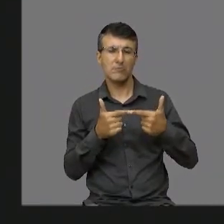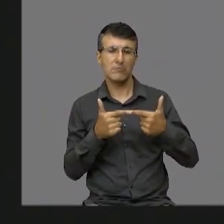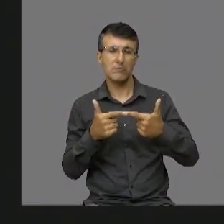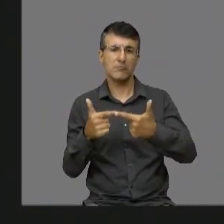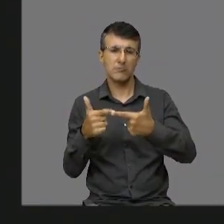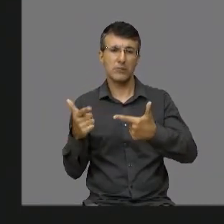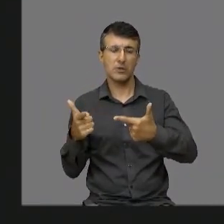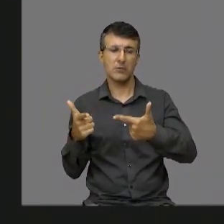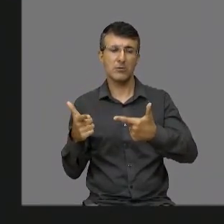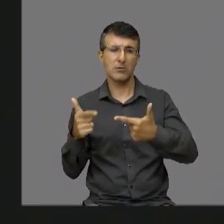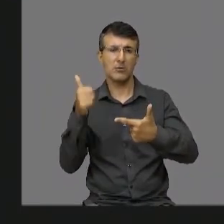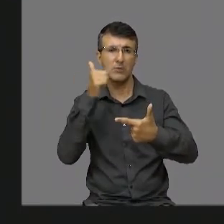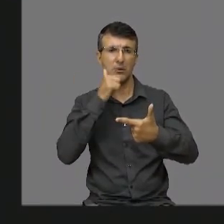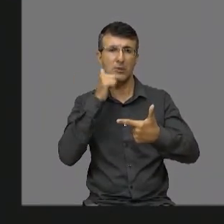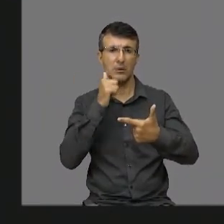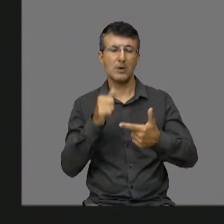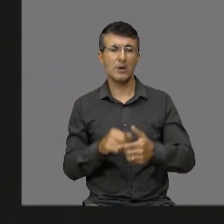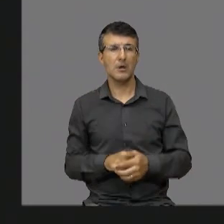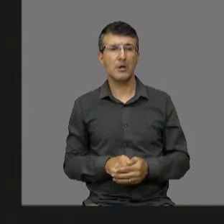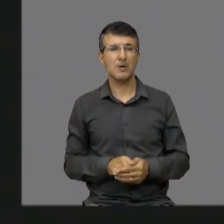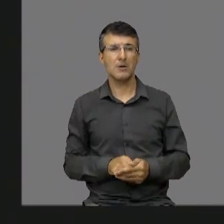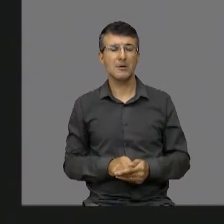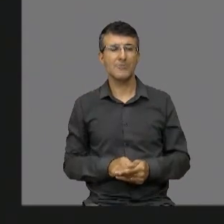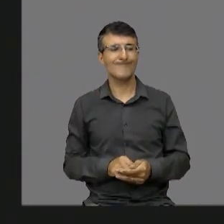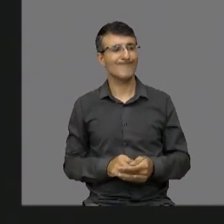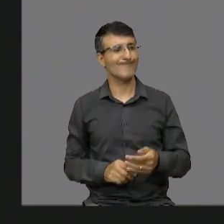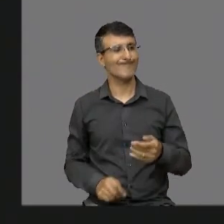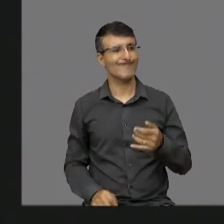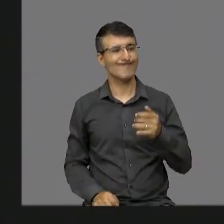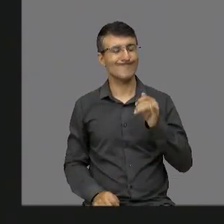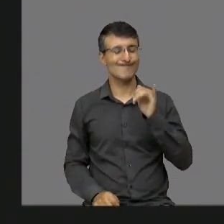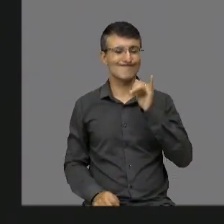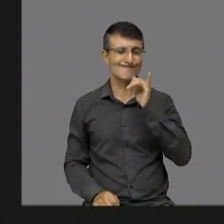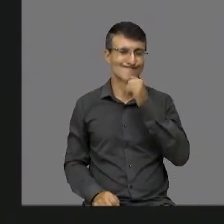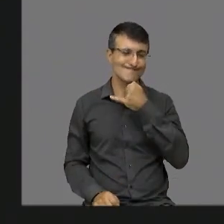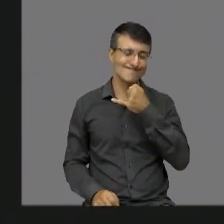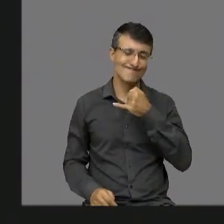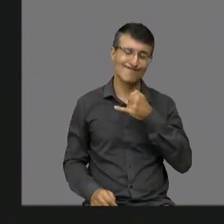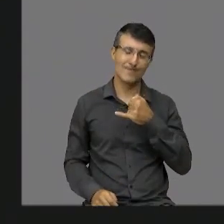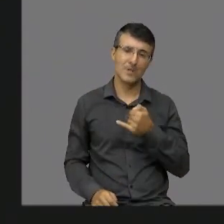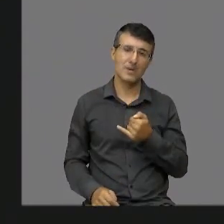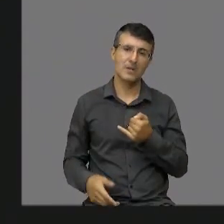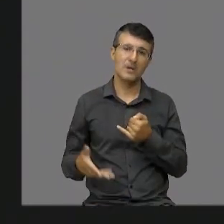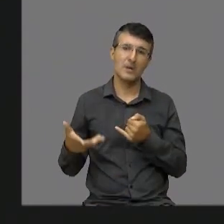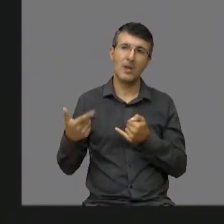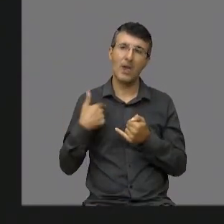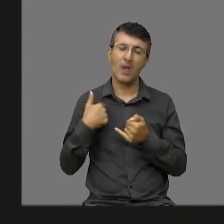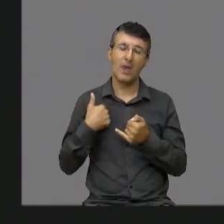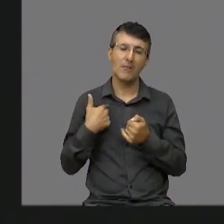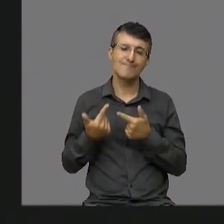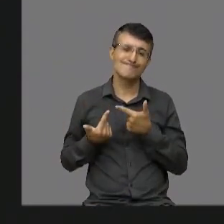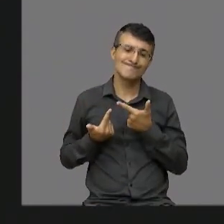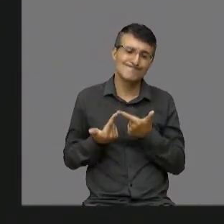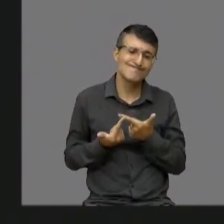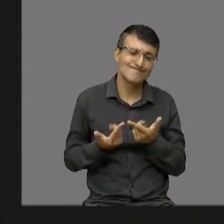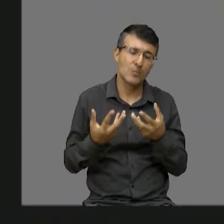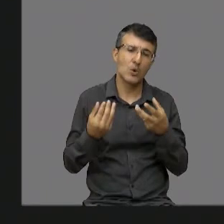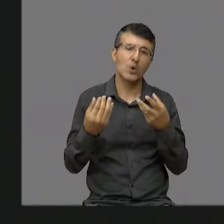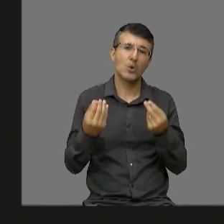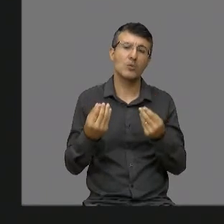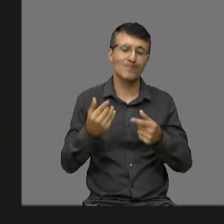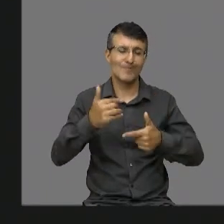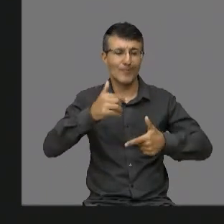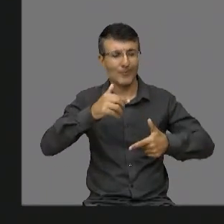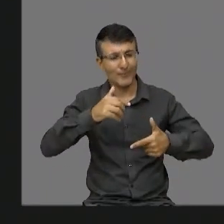Penha. Infelizmente, eu tenho batalhado muito para que mude a delegacia. Tem